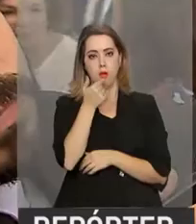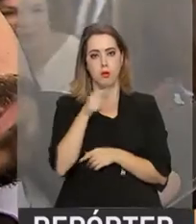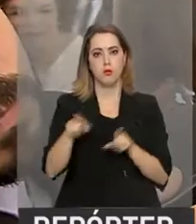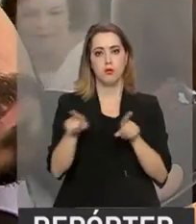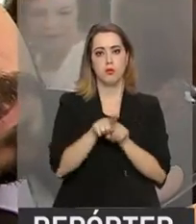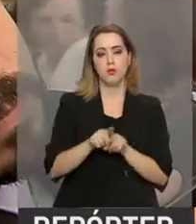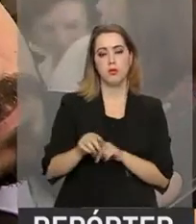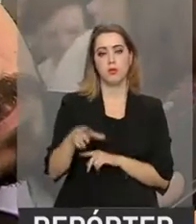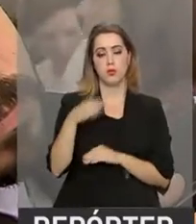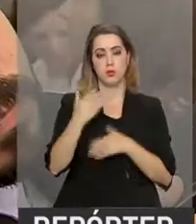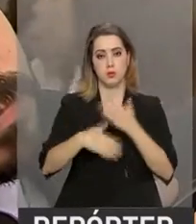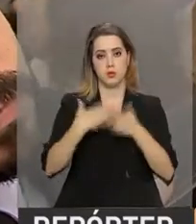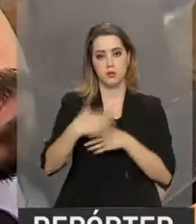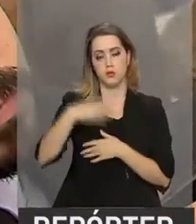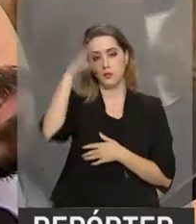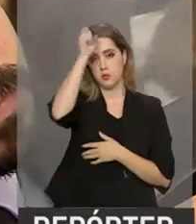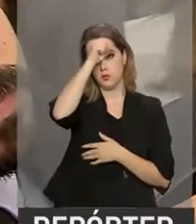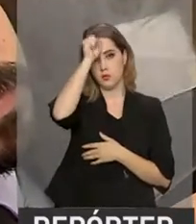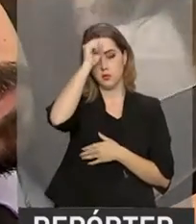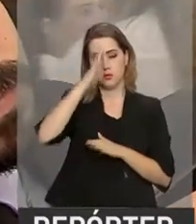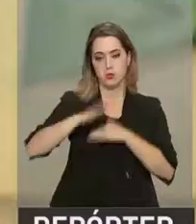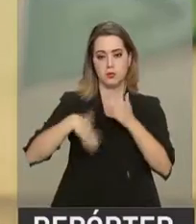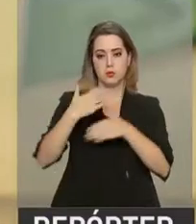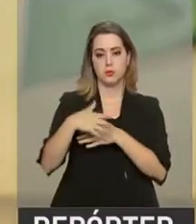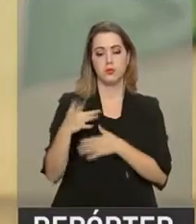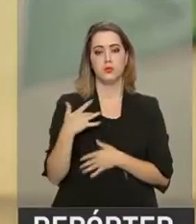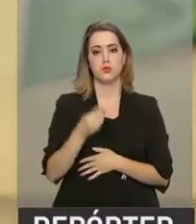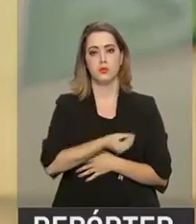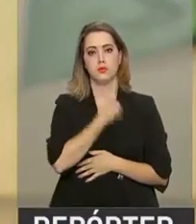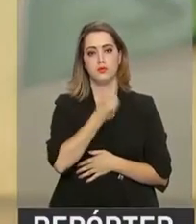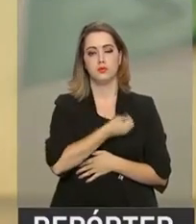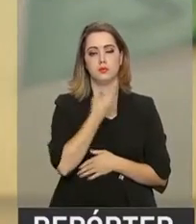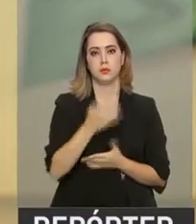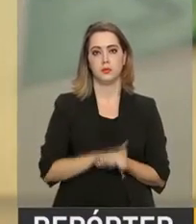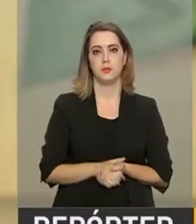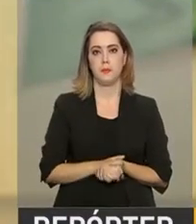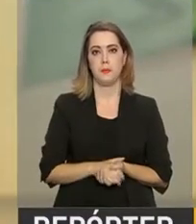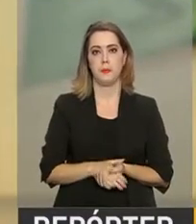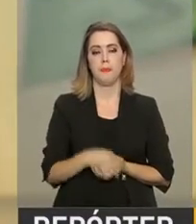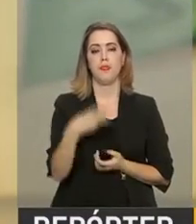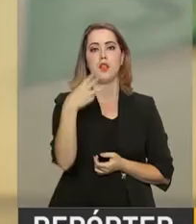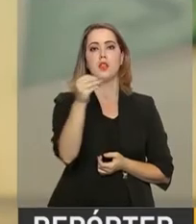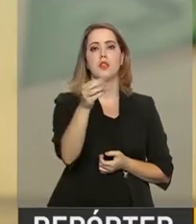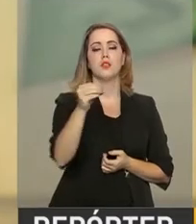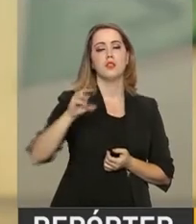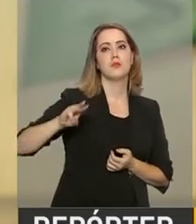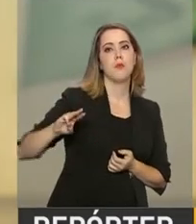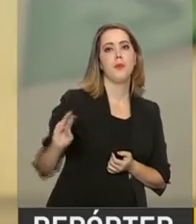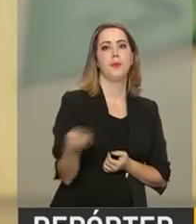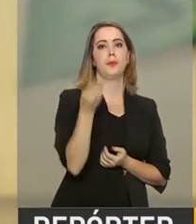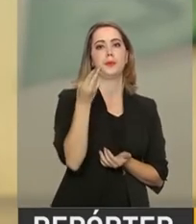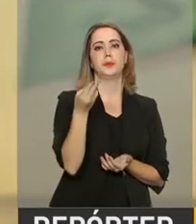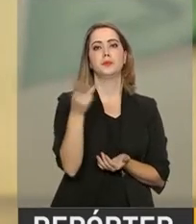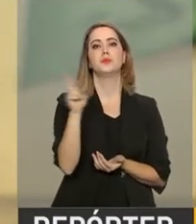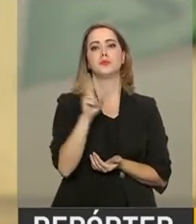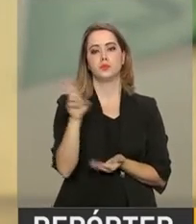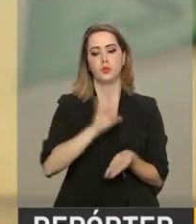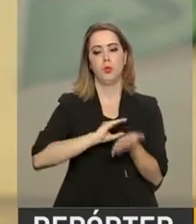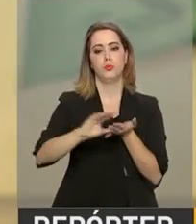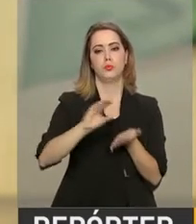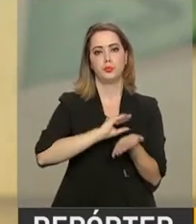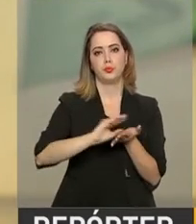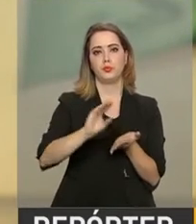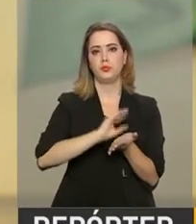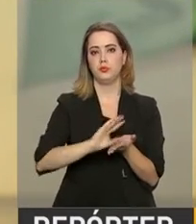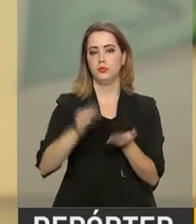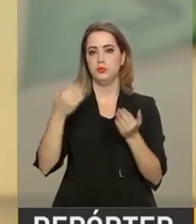capacidade de aprendizado melhor que vai acompanhá-la por toda a vida. Já estão previstos 300 milhões de reais no orçamento para o programa